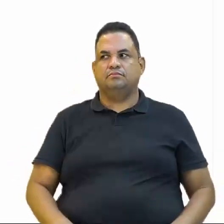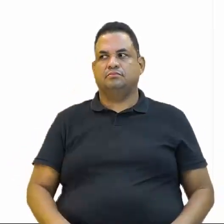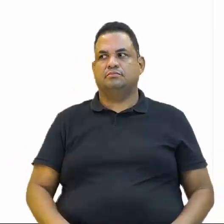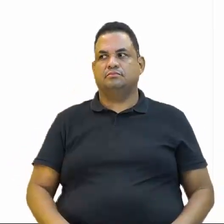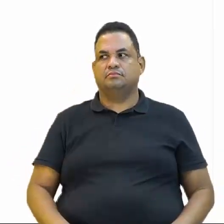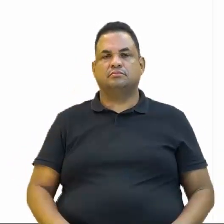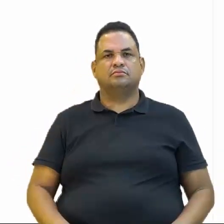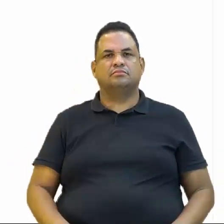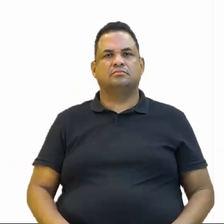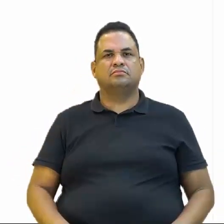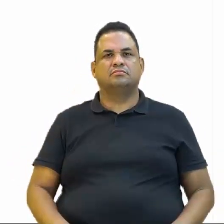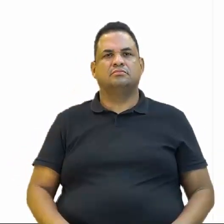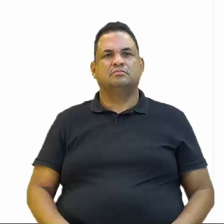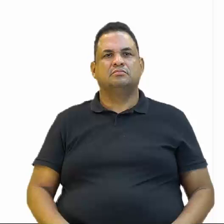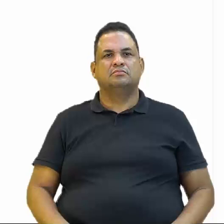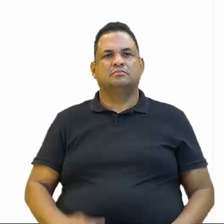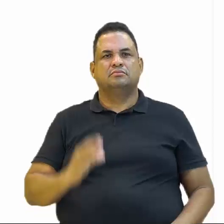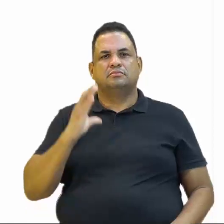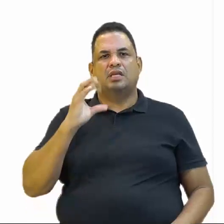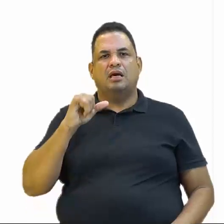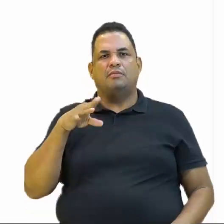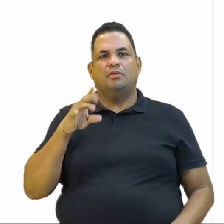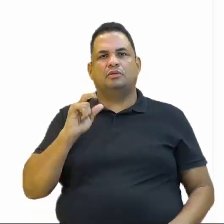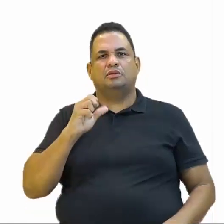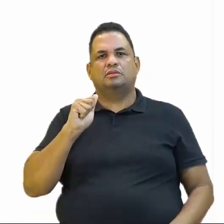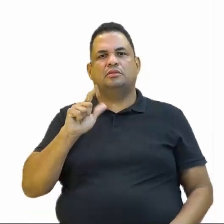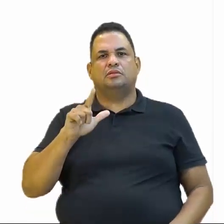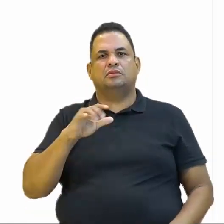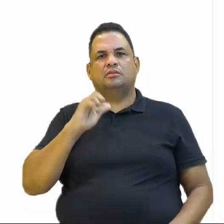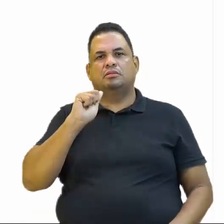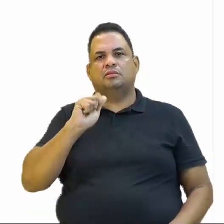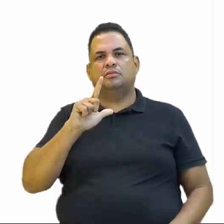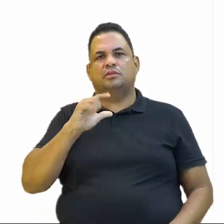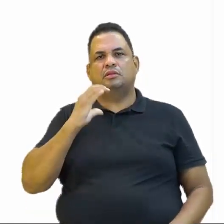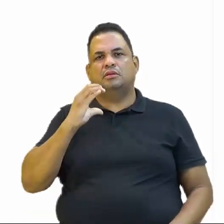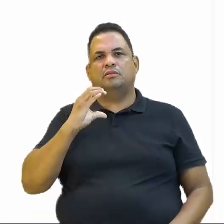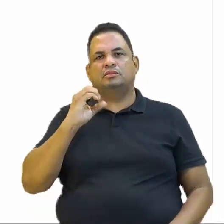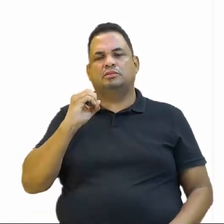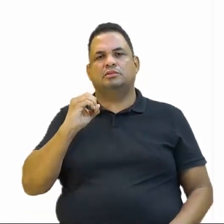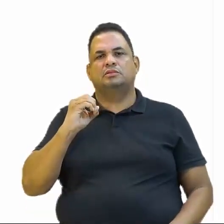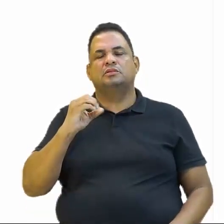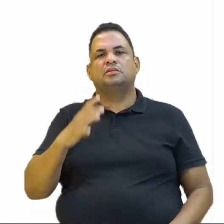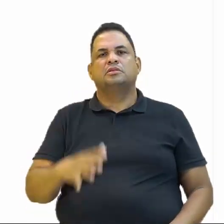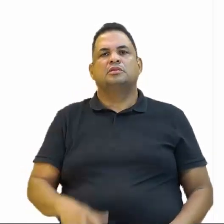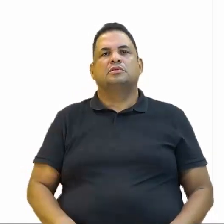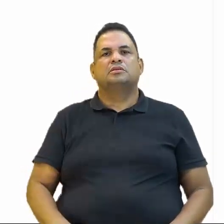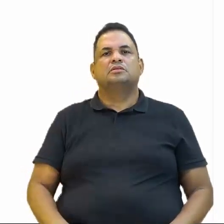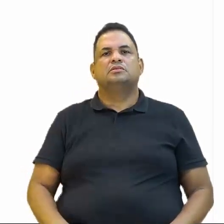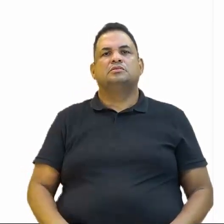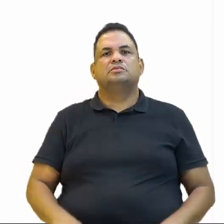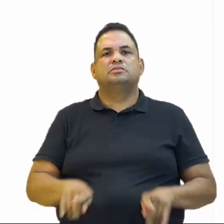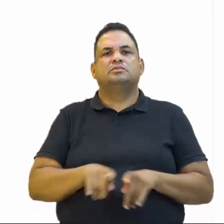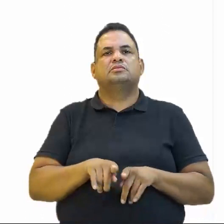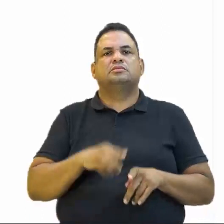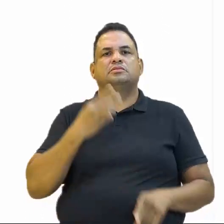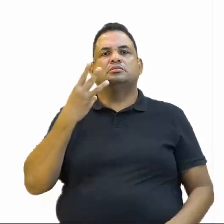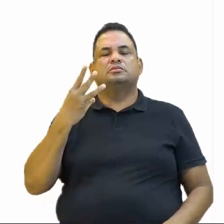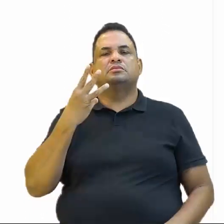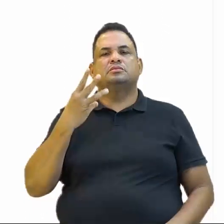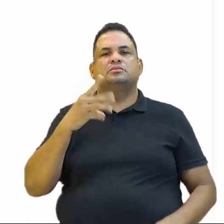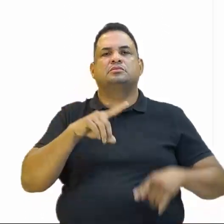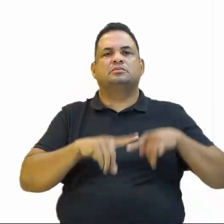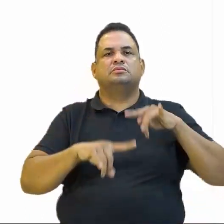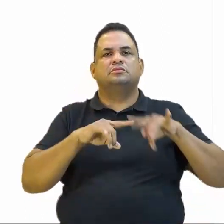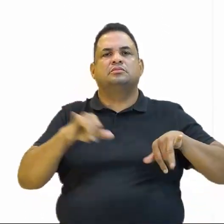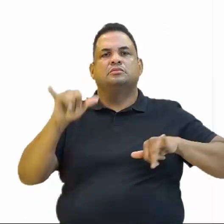o carbonato de alumínio vai ter alumínio, carbono, oxigênio. Também 3 elementos